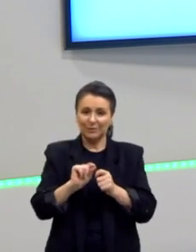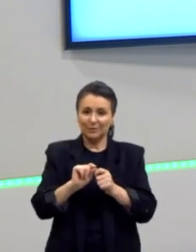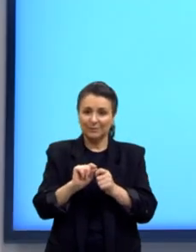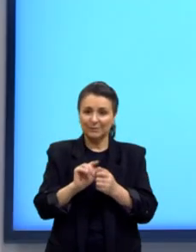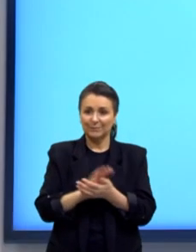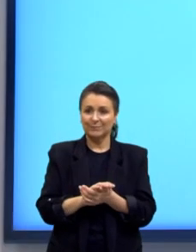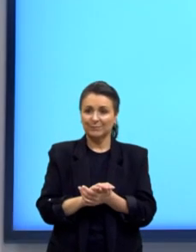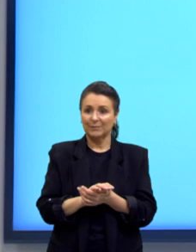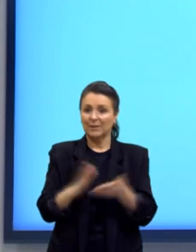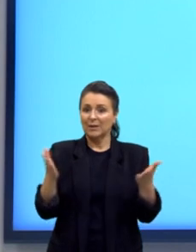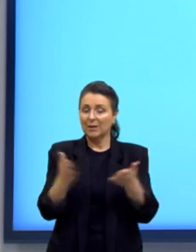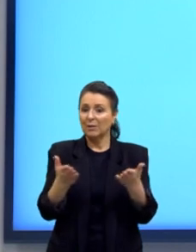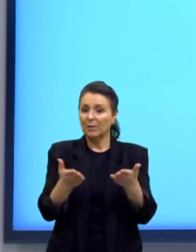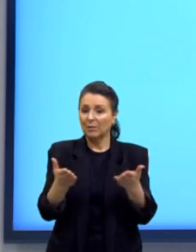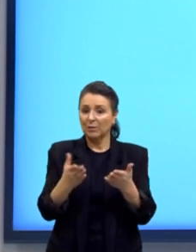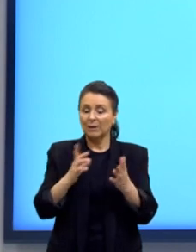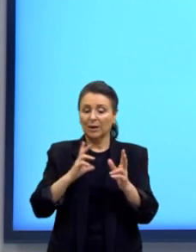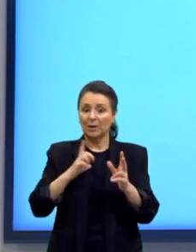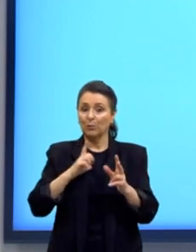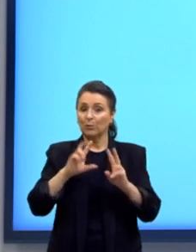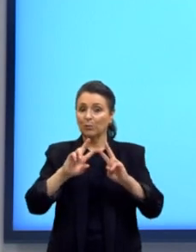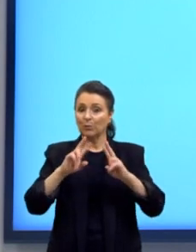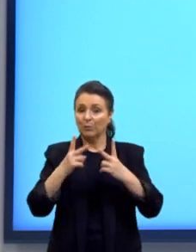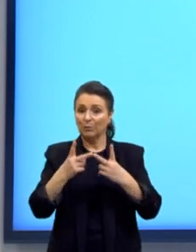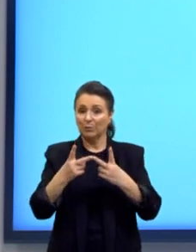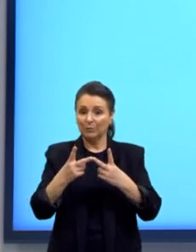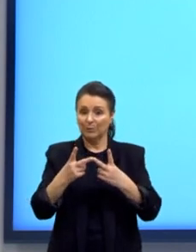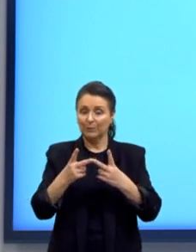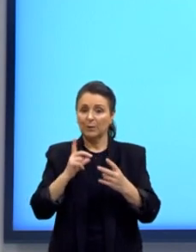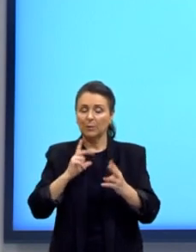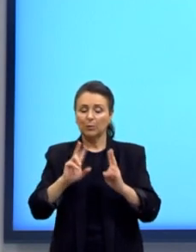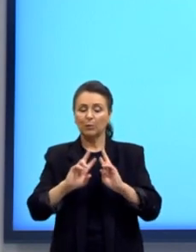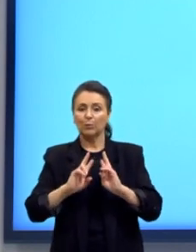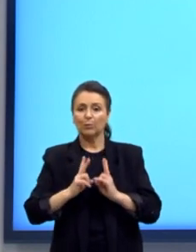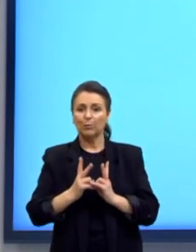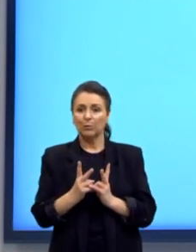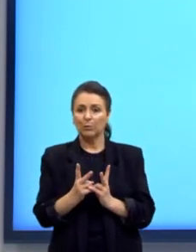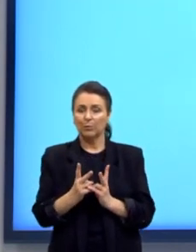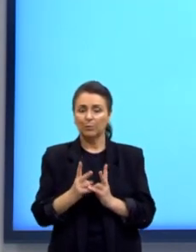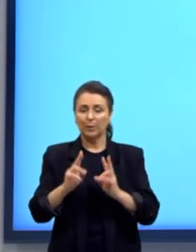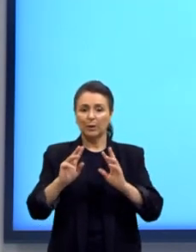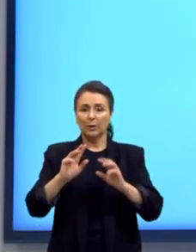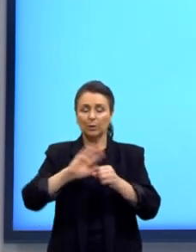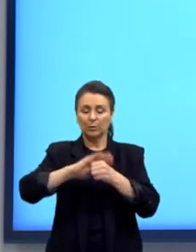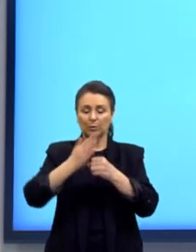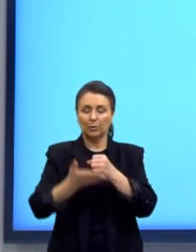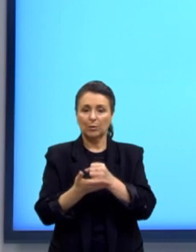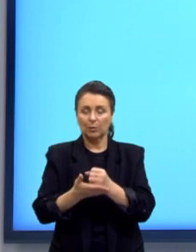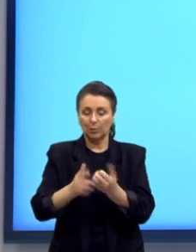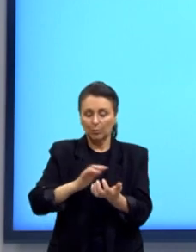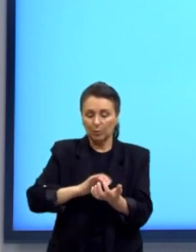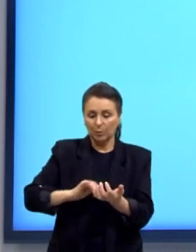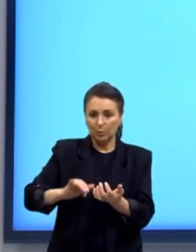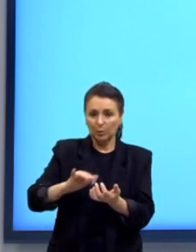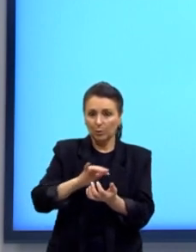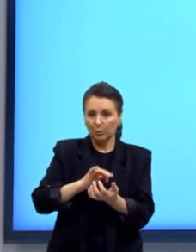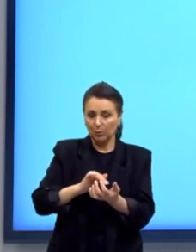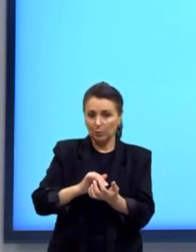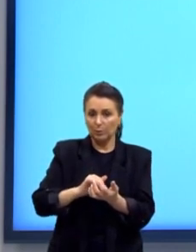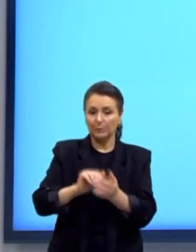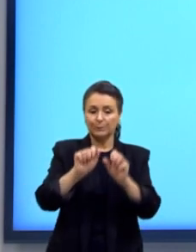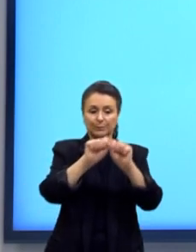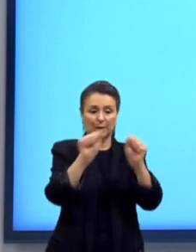e por fim a que eu trouxe o volume para vocês para encontrar o volume do cilindro nós calculamos o produto